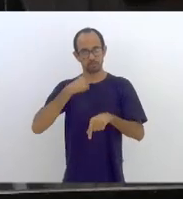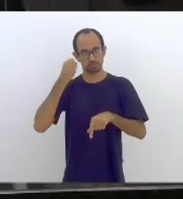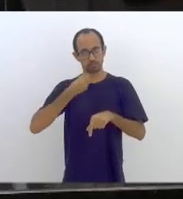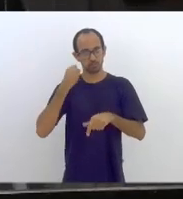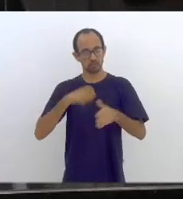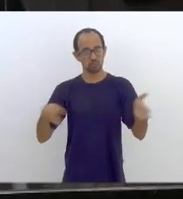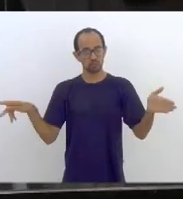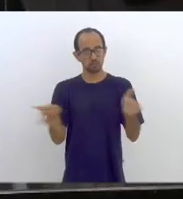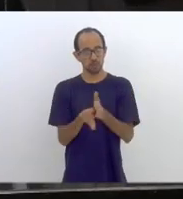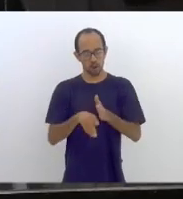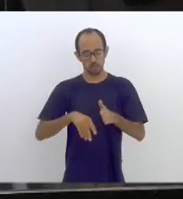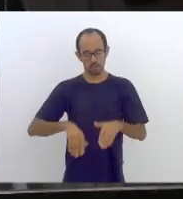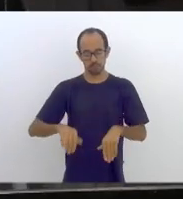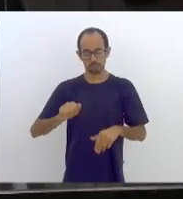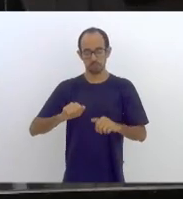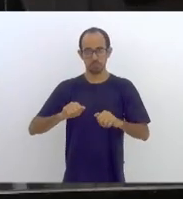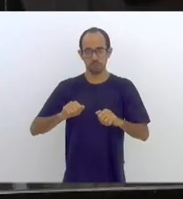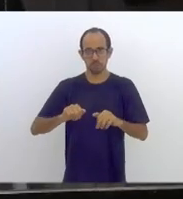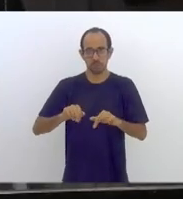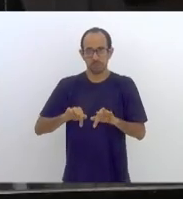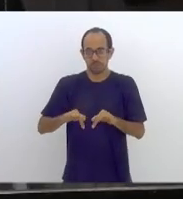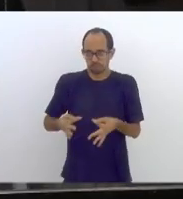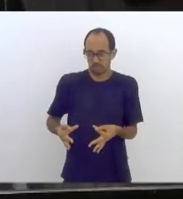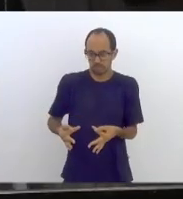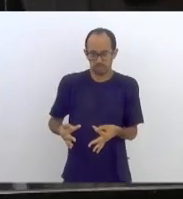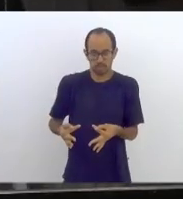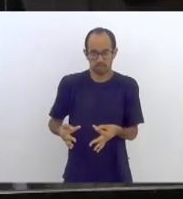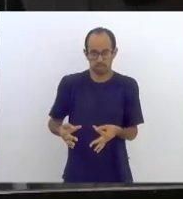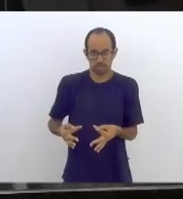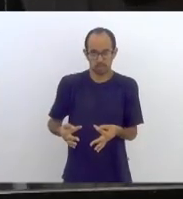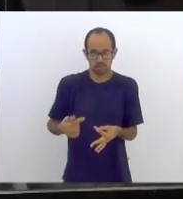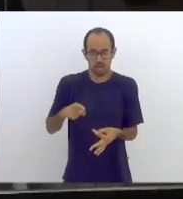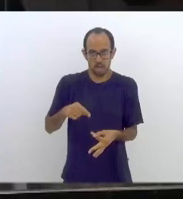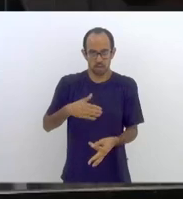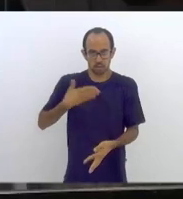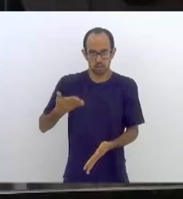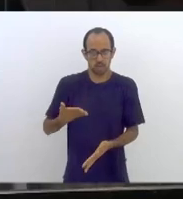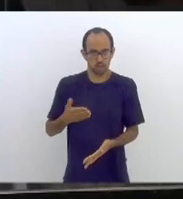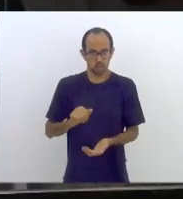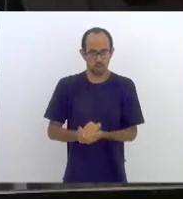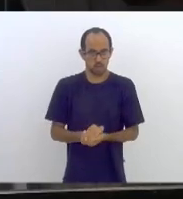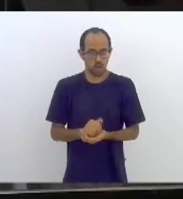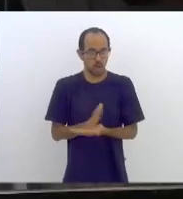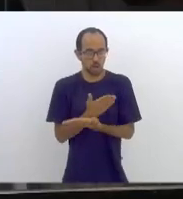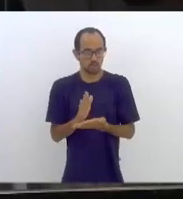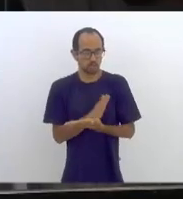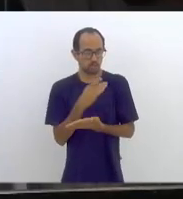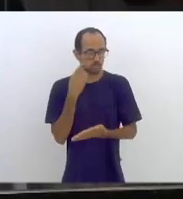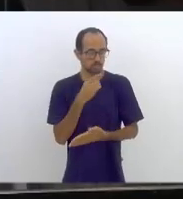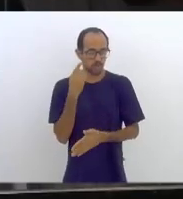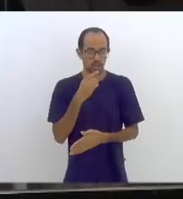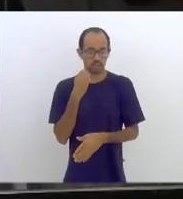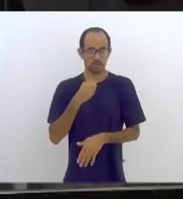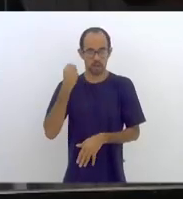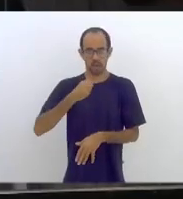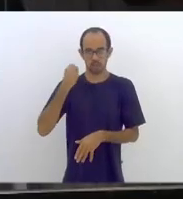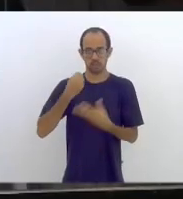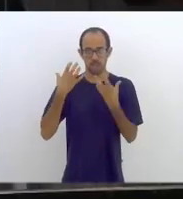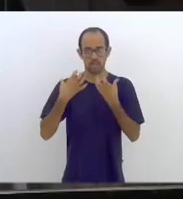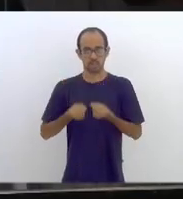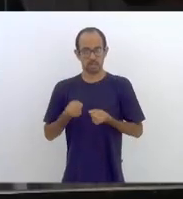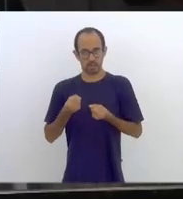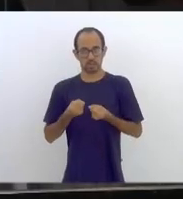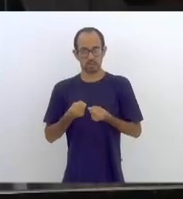Mento é assustador ver deputados e senadores aceitando se